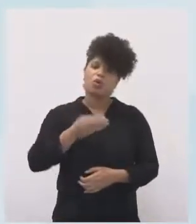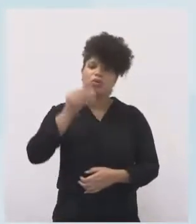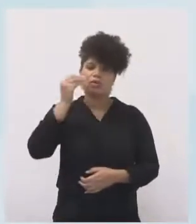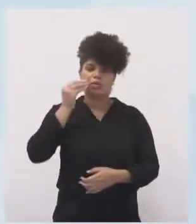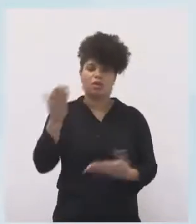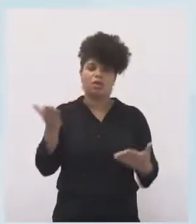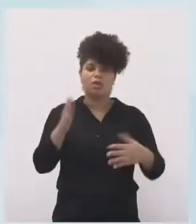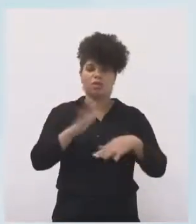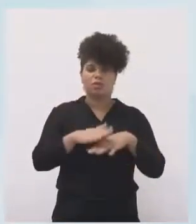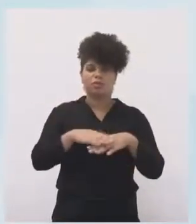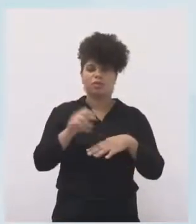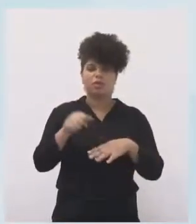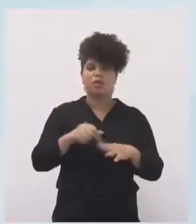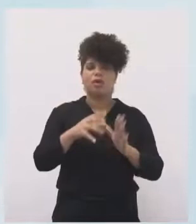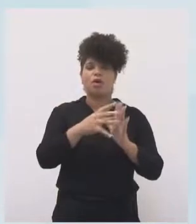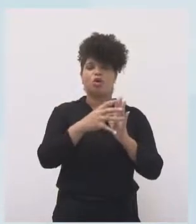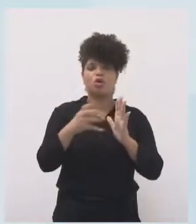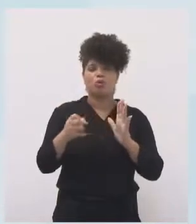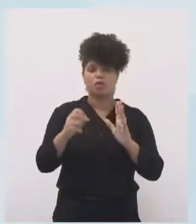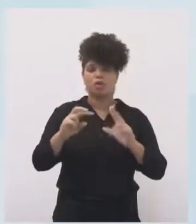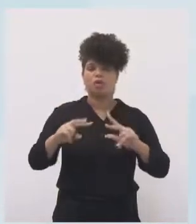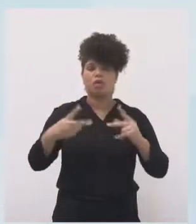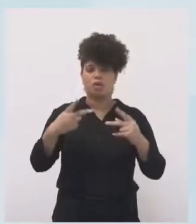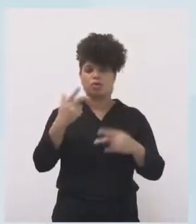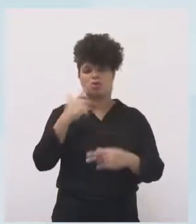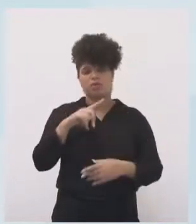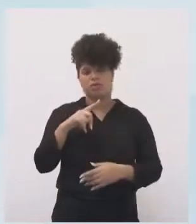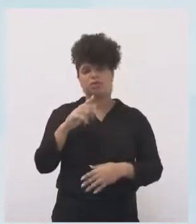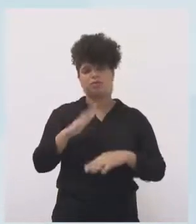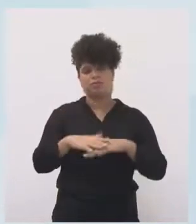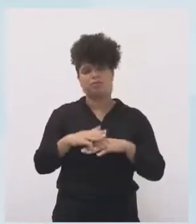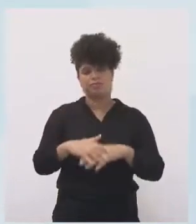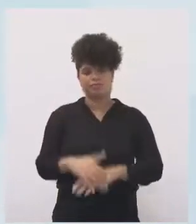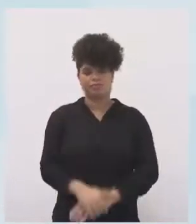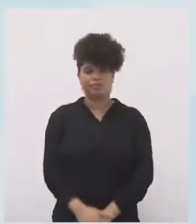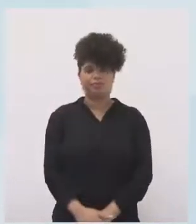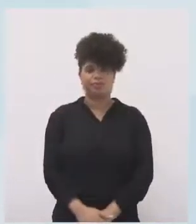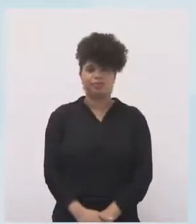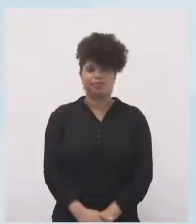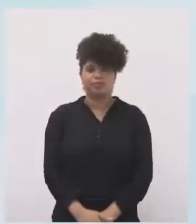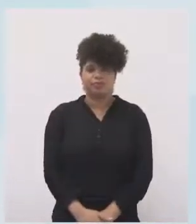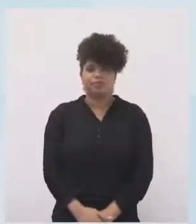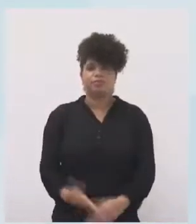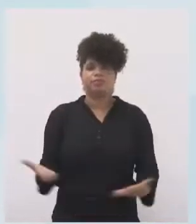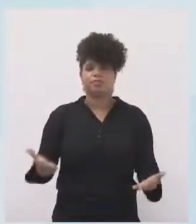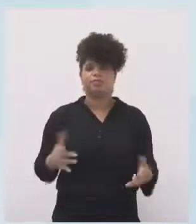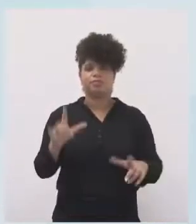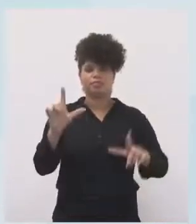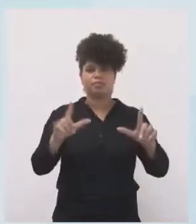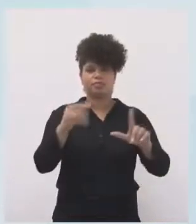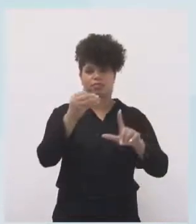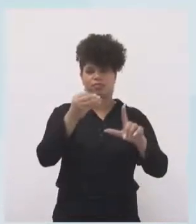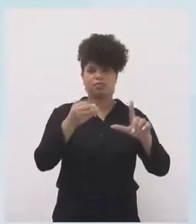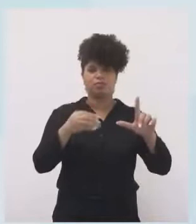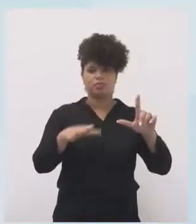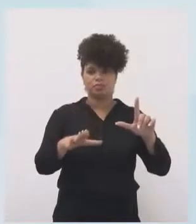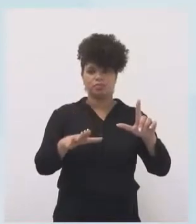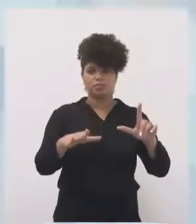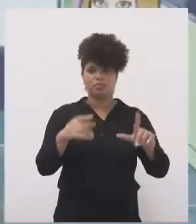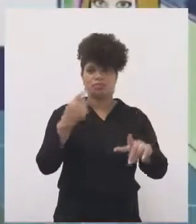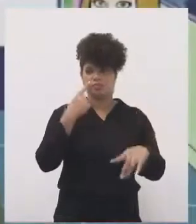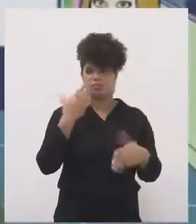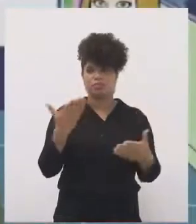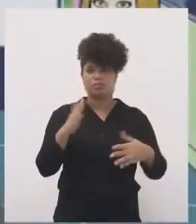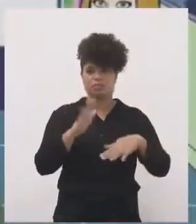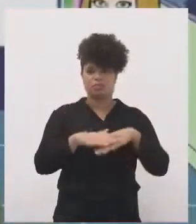fazer, copia o link e dá tempo ainda. Bem, deixa eu compartilhar minha tela, então, para a gente passar para a parte